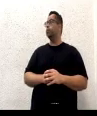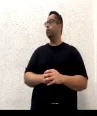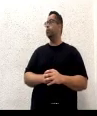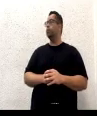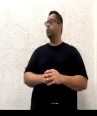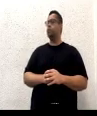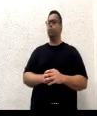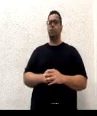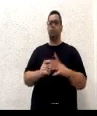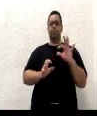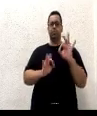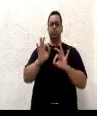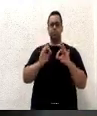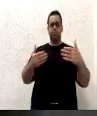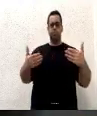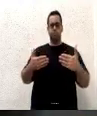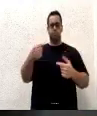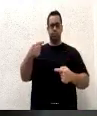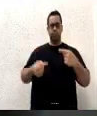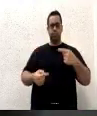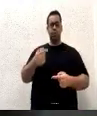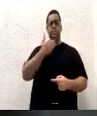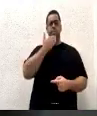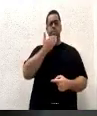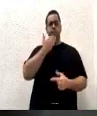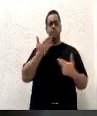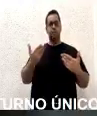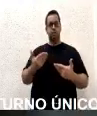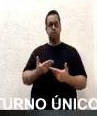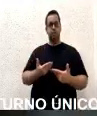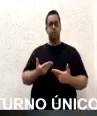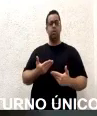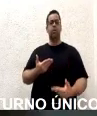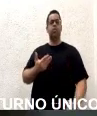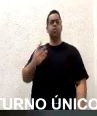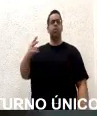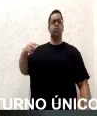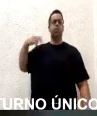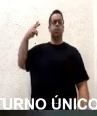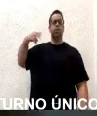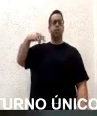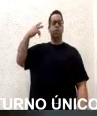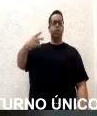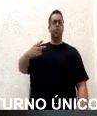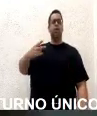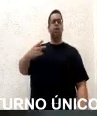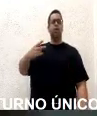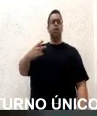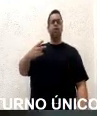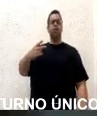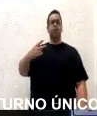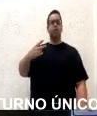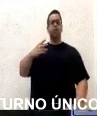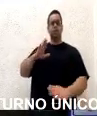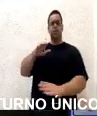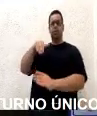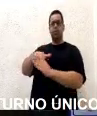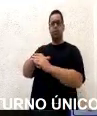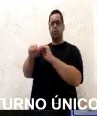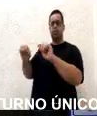O projeto está em discussão e peço aos vereadores que façam a inscrição pelo sistema.